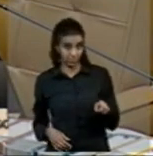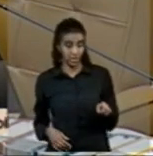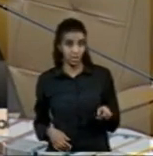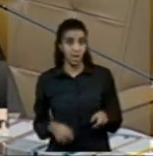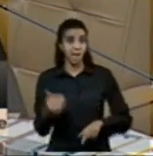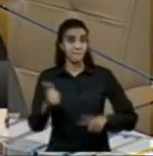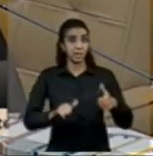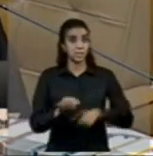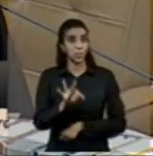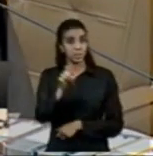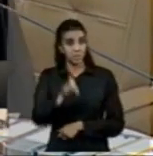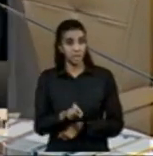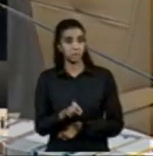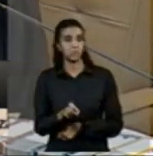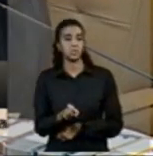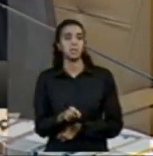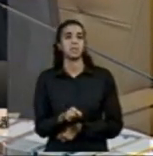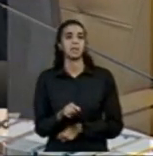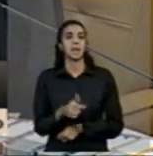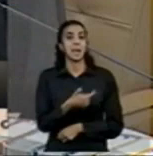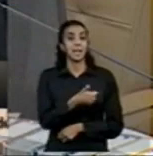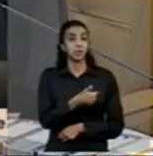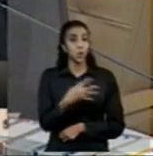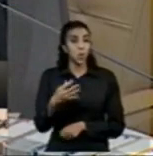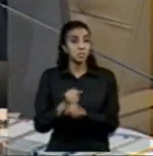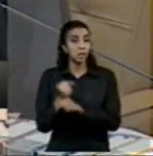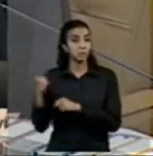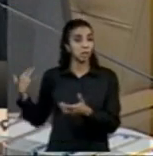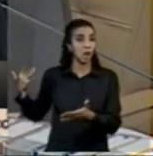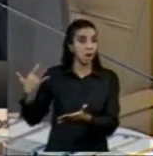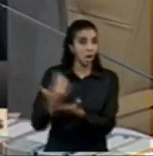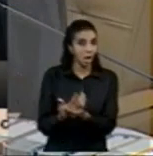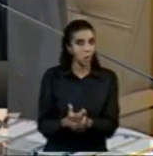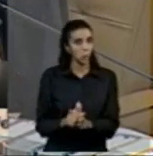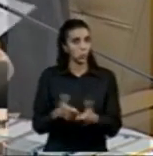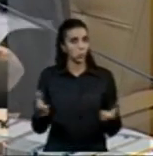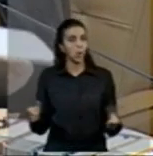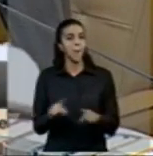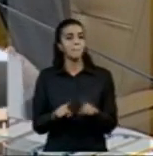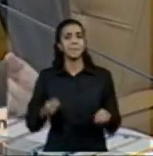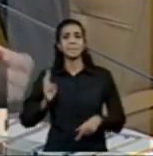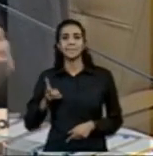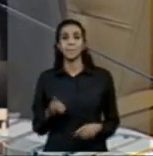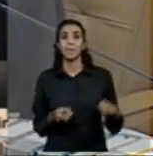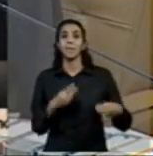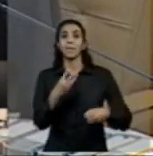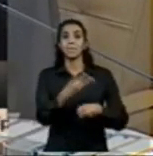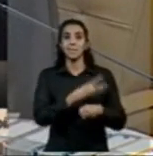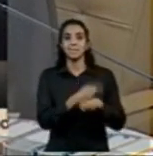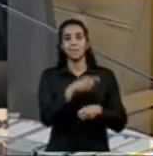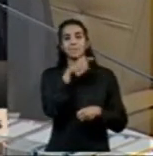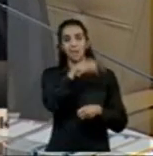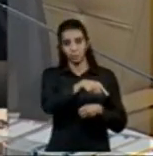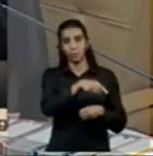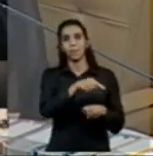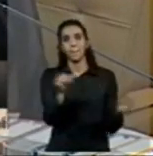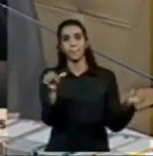variação da taxa nesse período de 14 anos foi grande, mas sempre maior para os trabalhadores